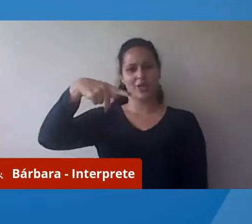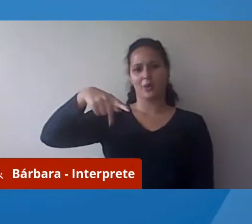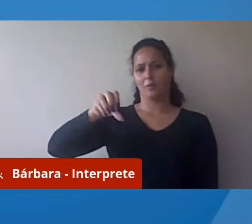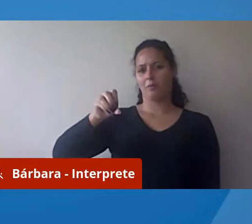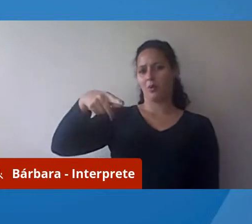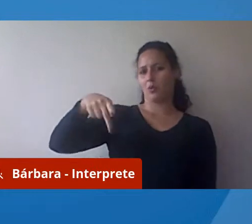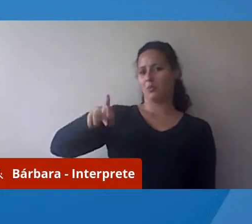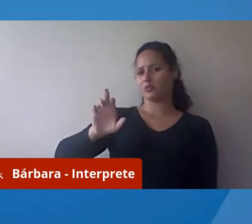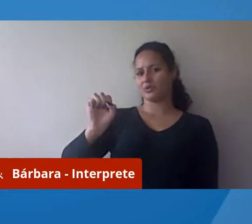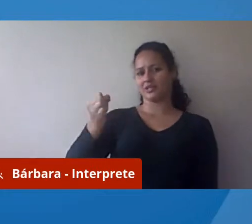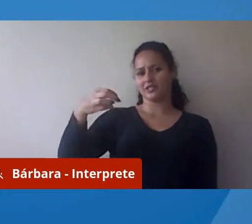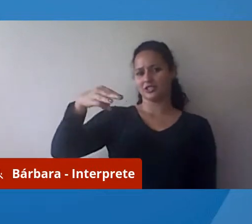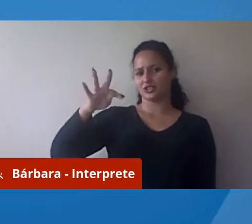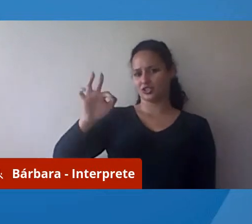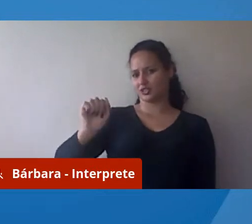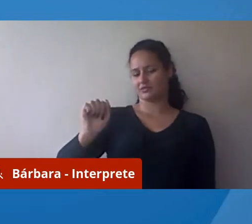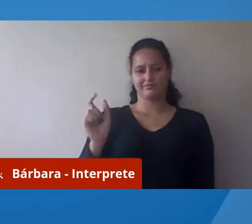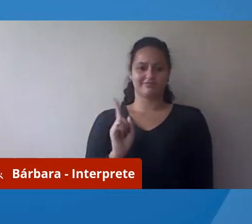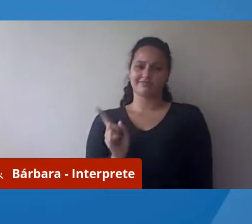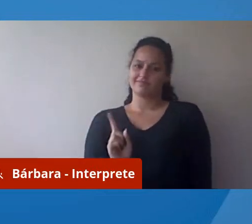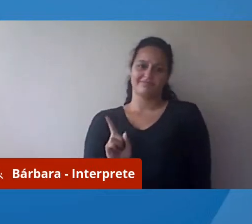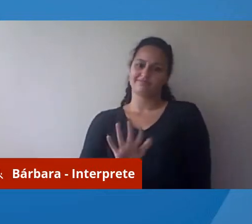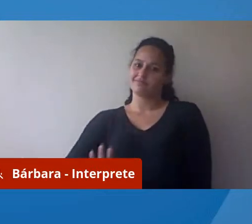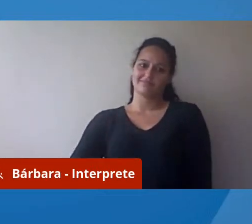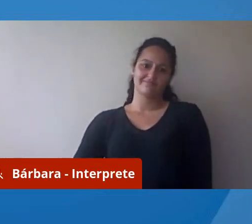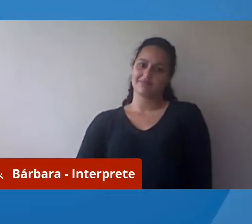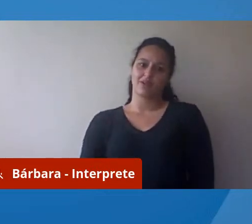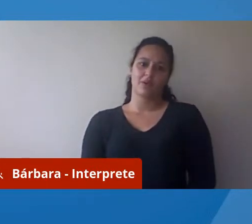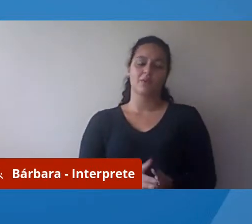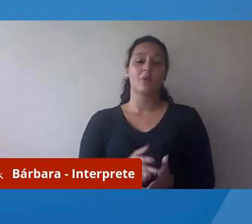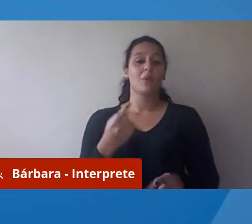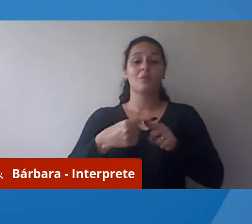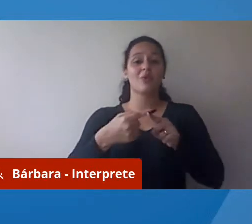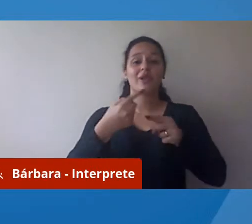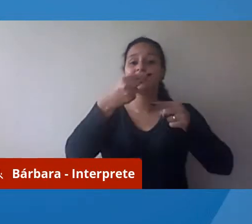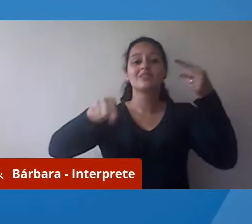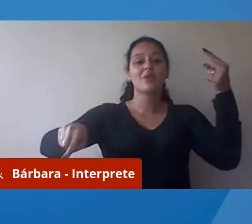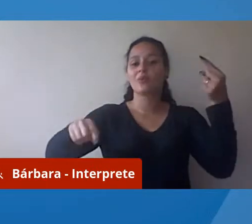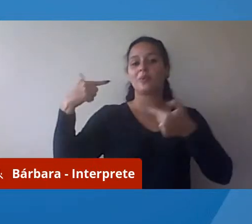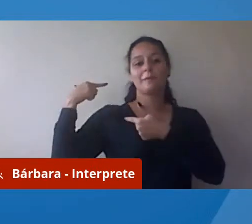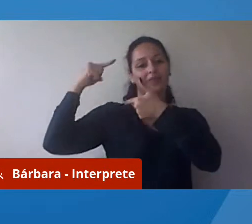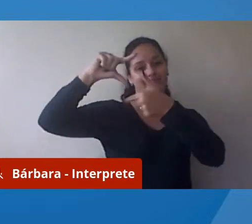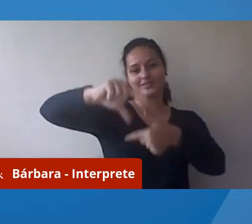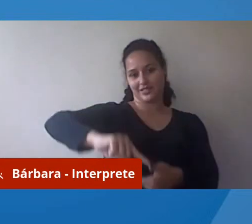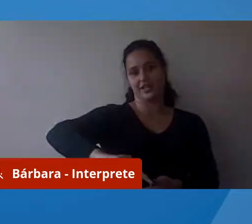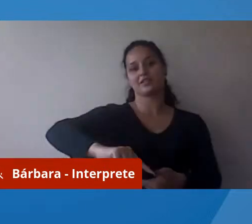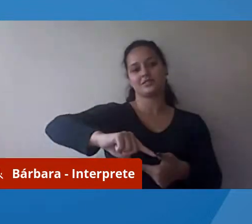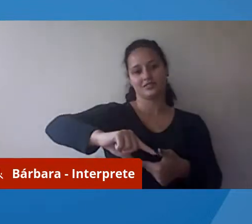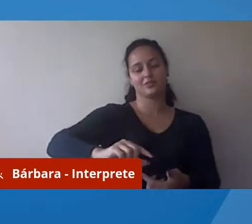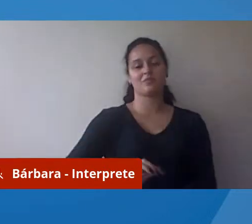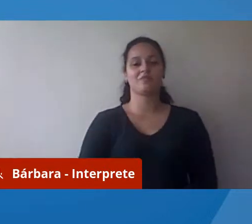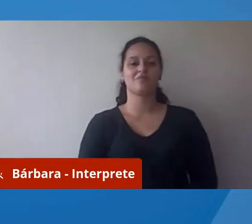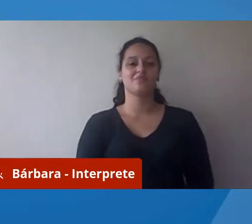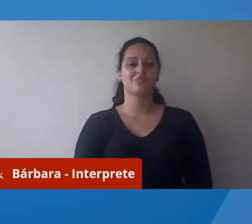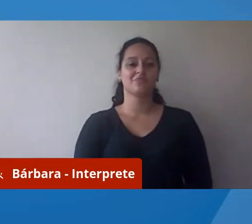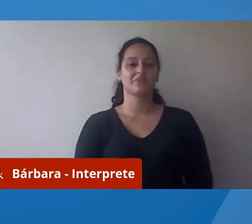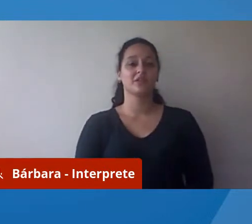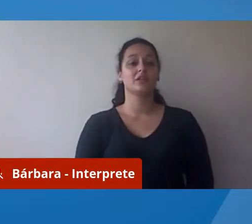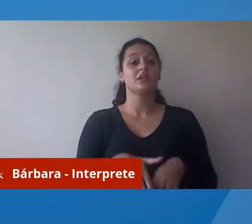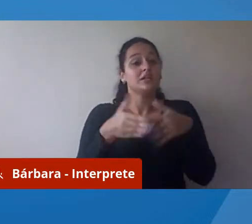com a tradição que foi do varguismo, com todos os seus problemas, seus limites, é outra coisa, não tem nada a ver.